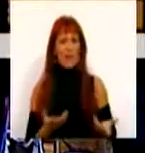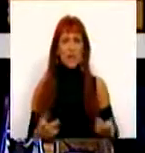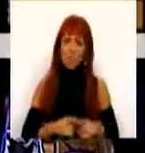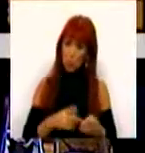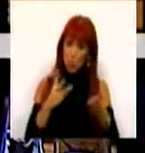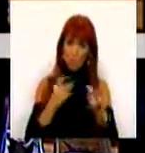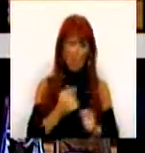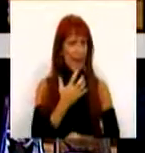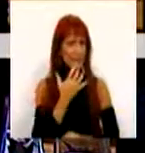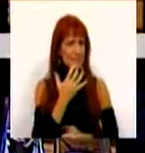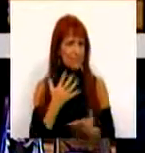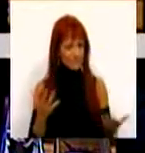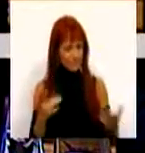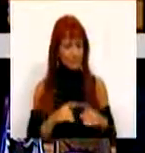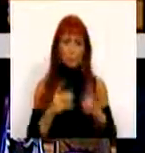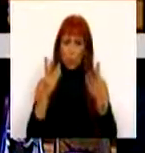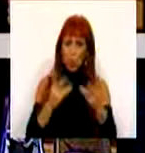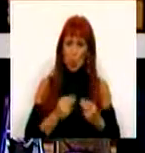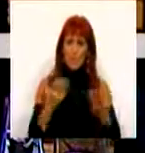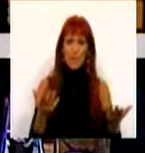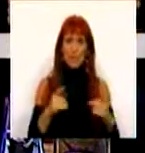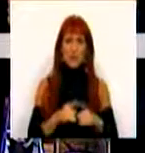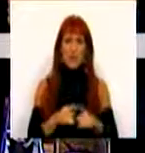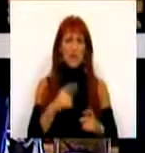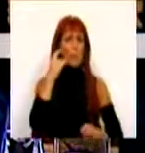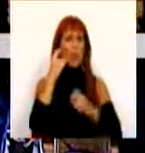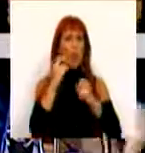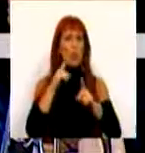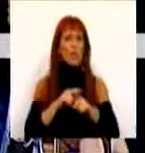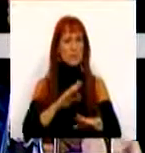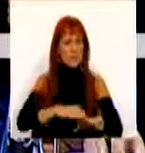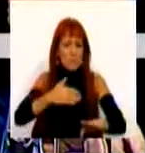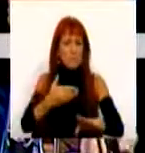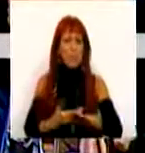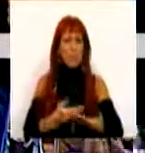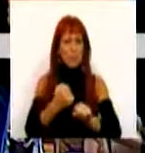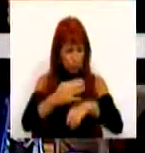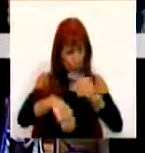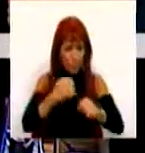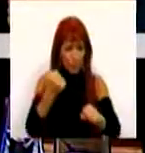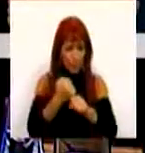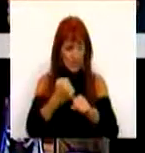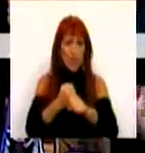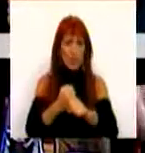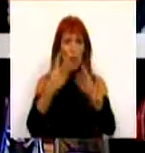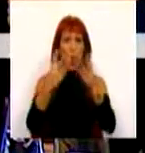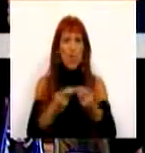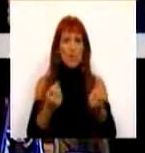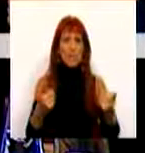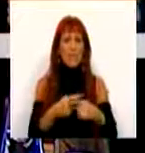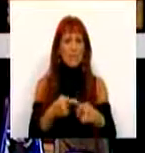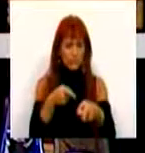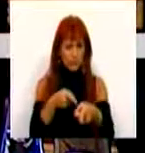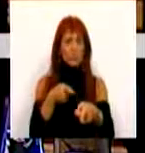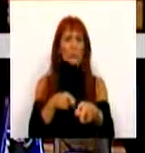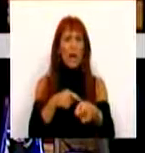Um orçamento rigoroso, um orçamento em que se procura reforçar a eficiência e um orçamento onde não está